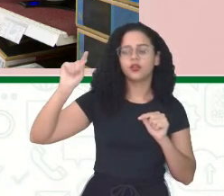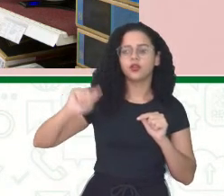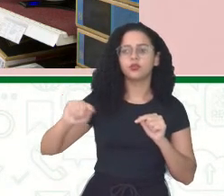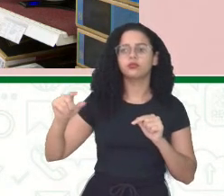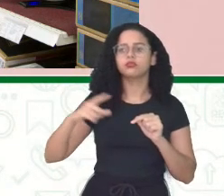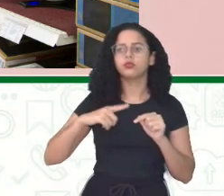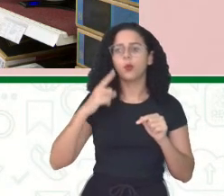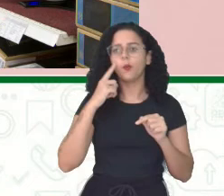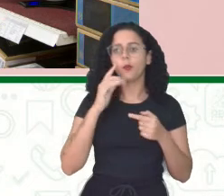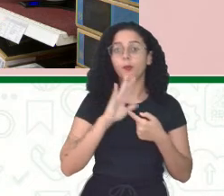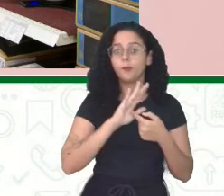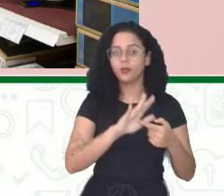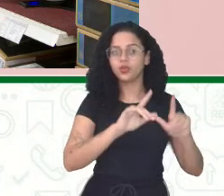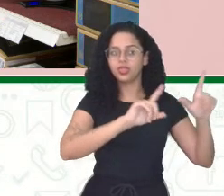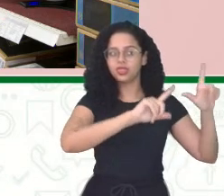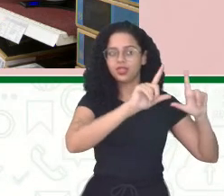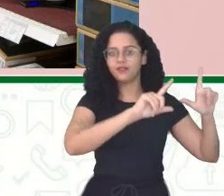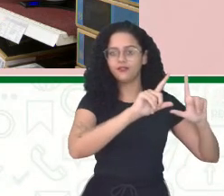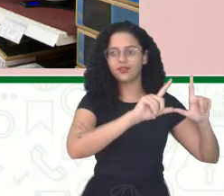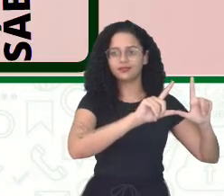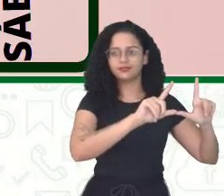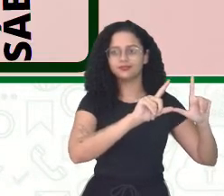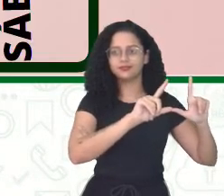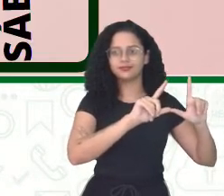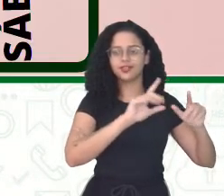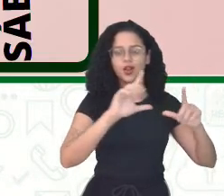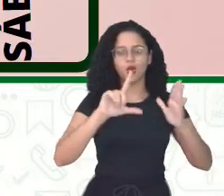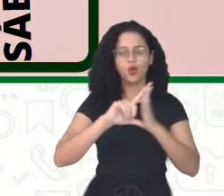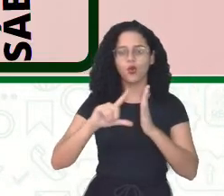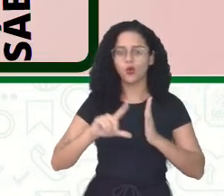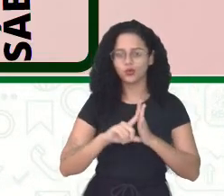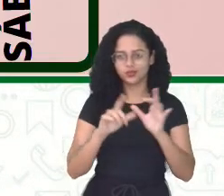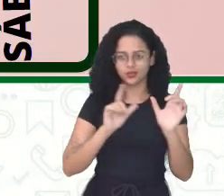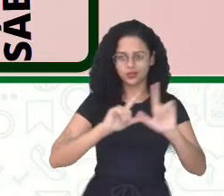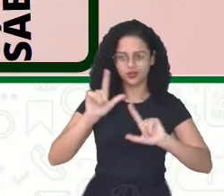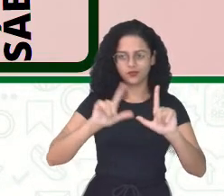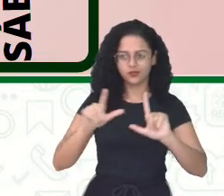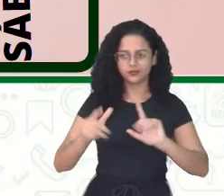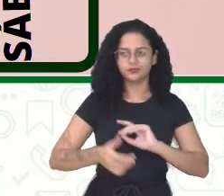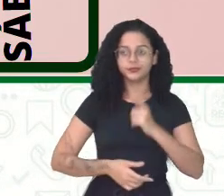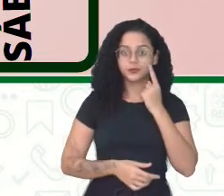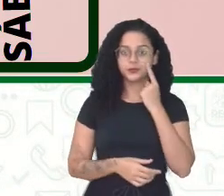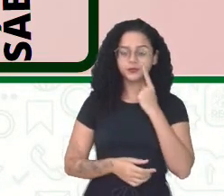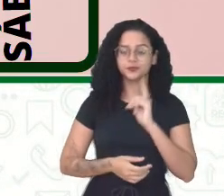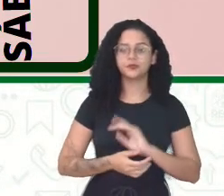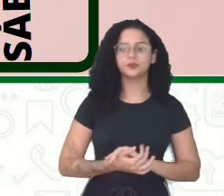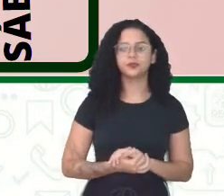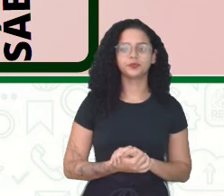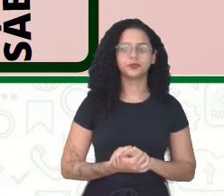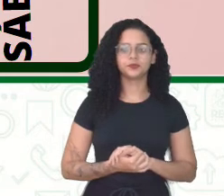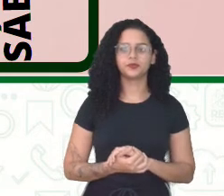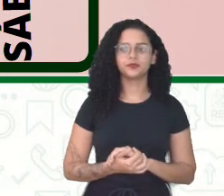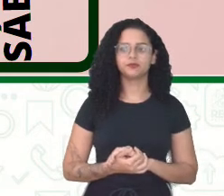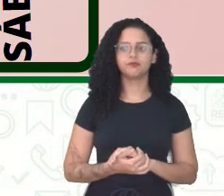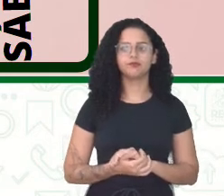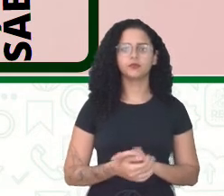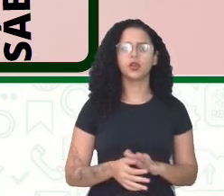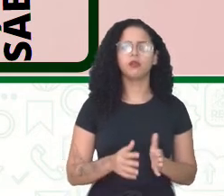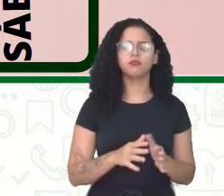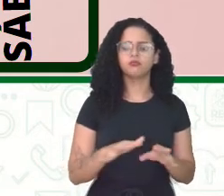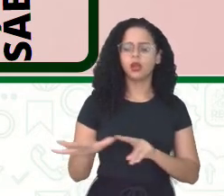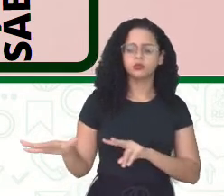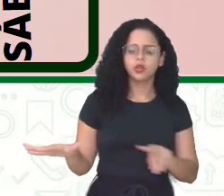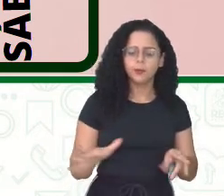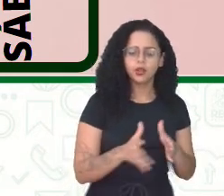uma TV ali, ó, a loja de TV, tá? Então, vamos ver. Então, durante a semana,